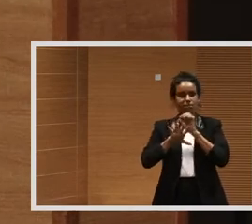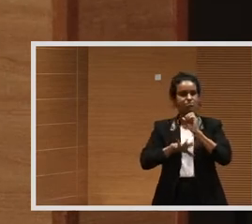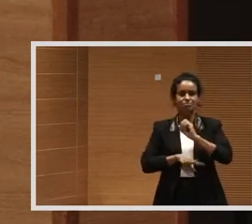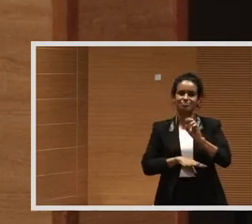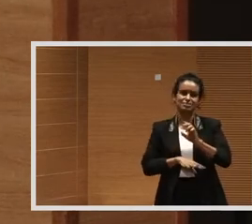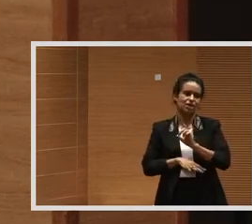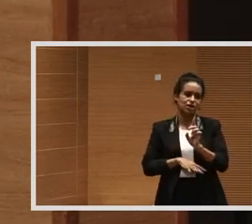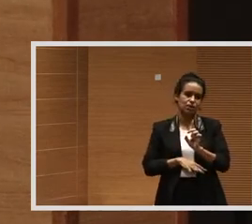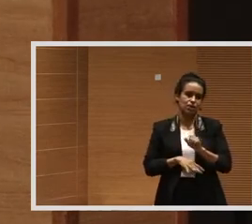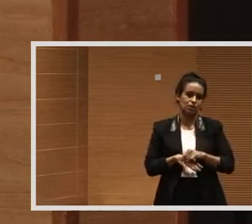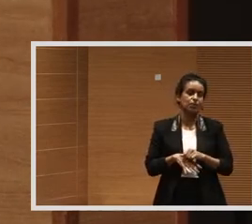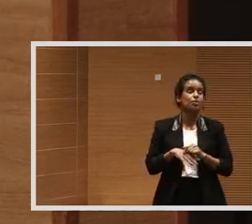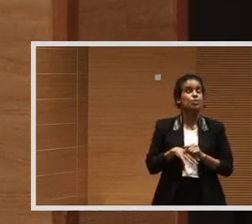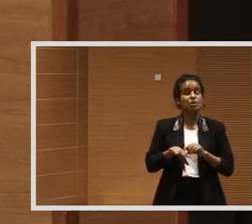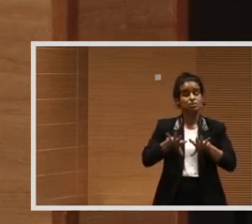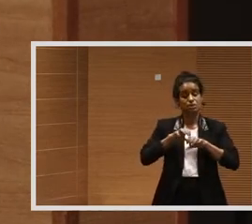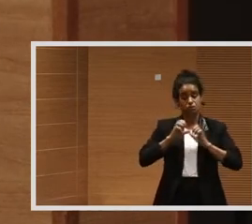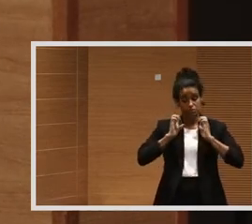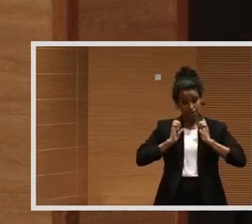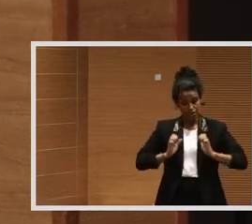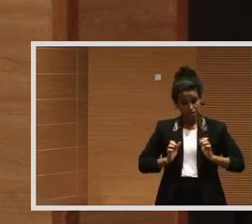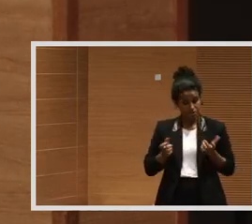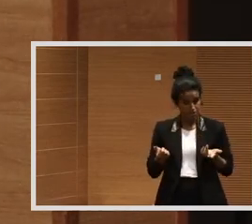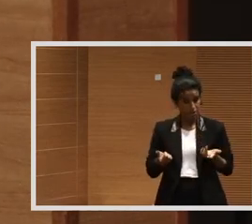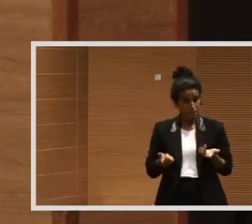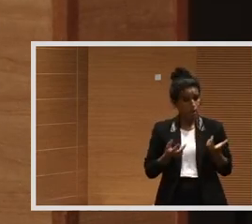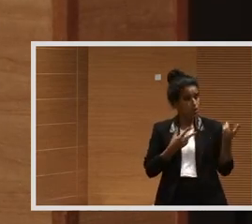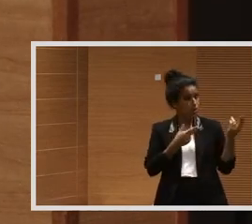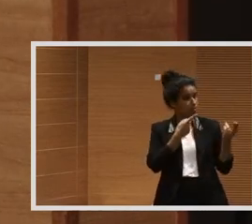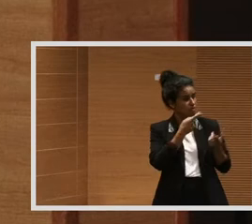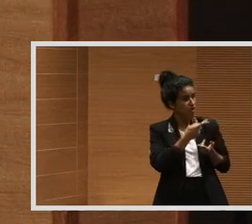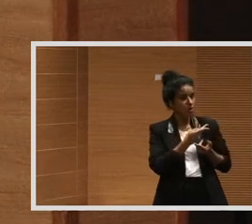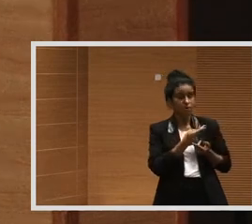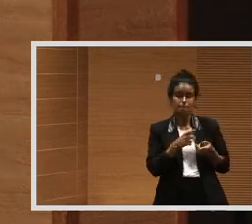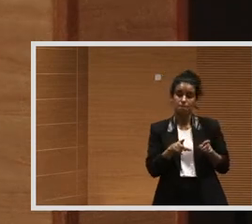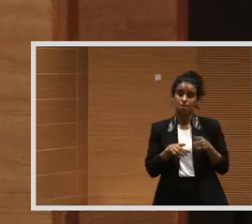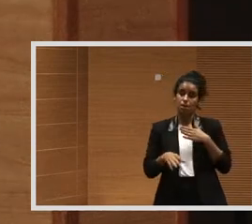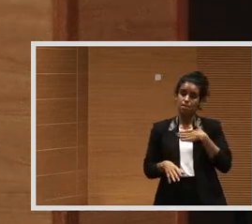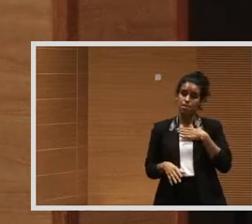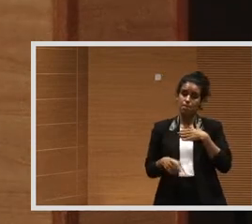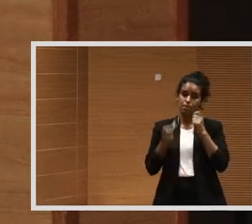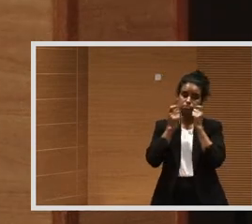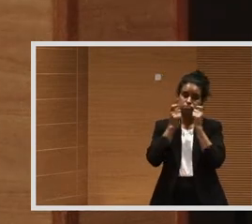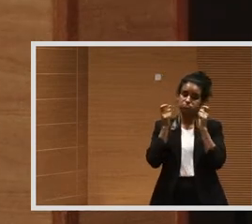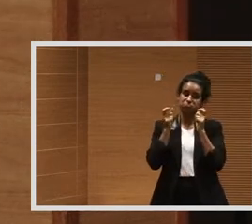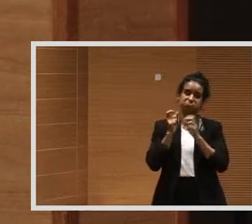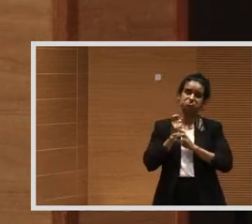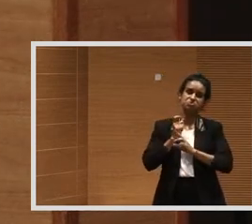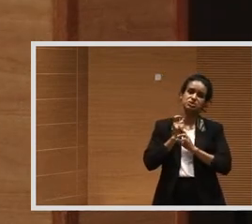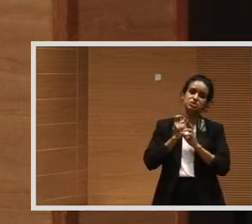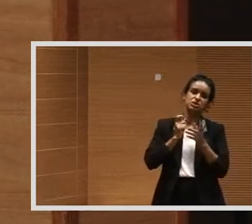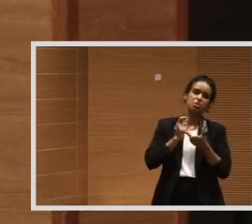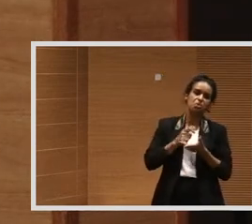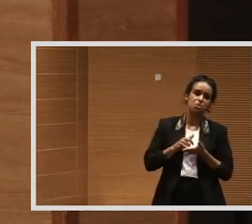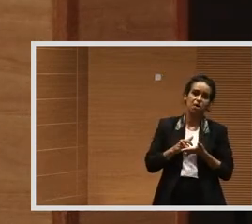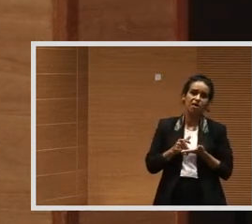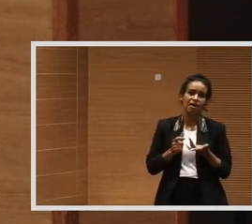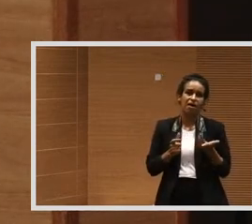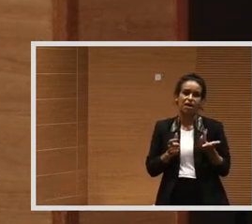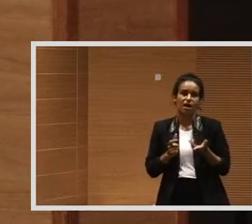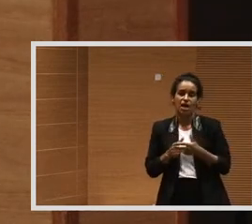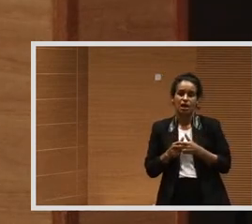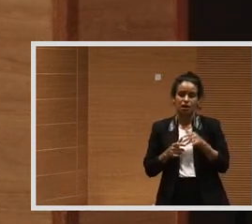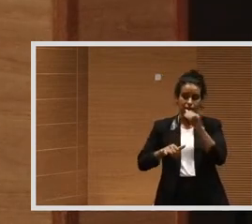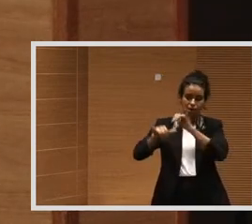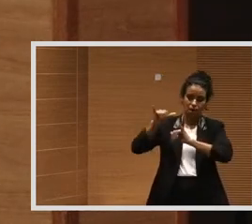assumimos uma ética do sujeito, aquilo que você falou no início. Meus interesses não são a Janssen, a Scribble,